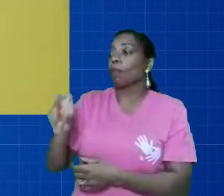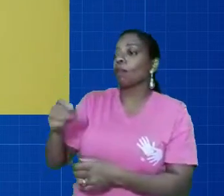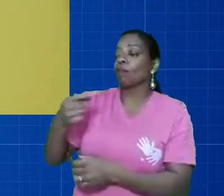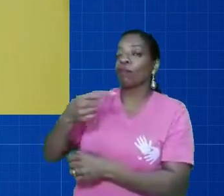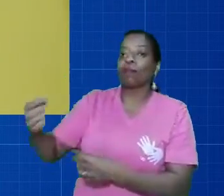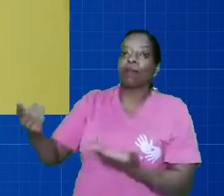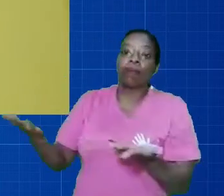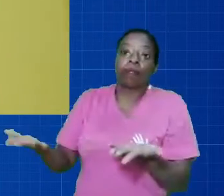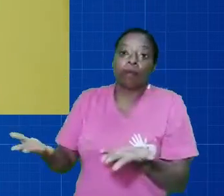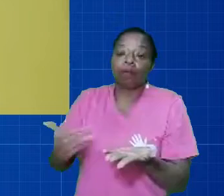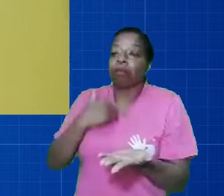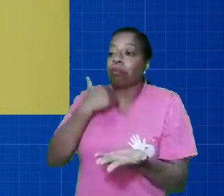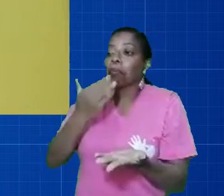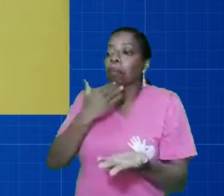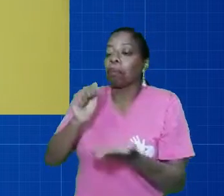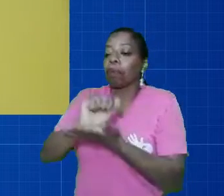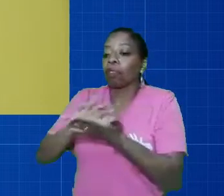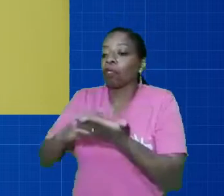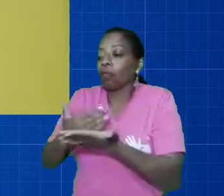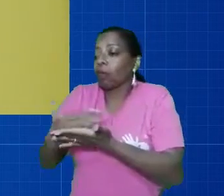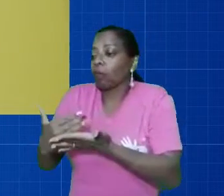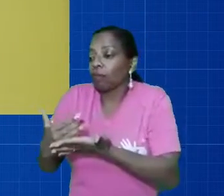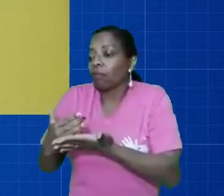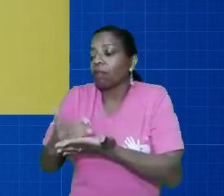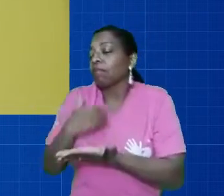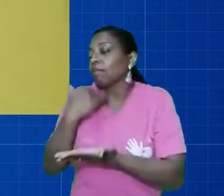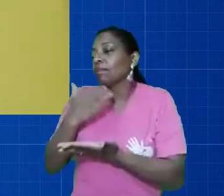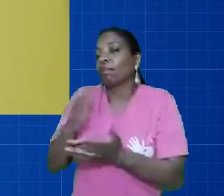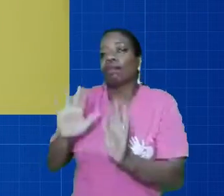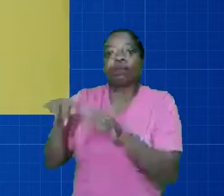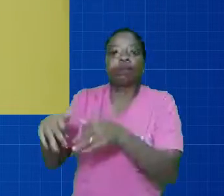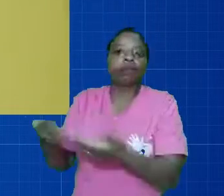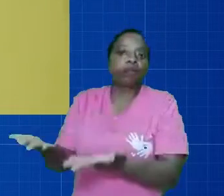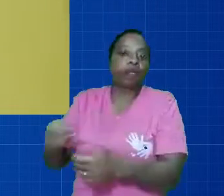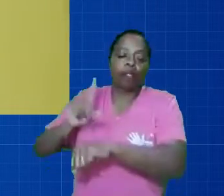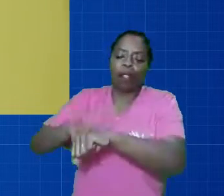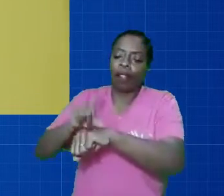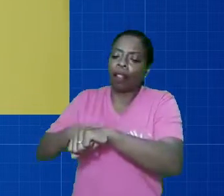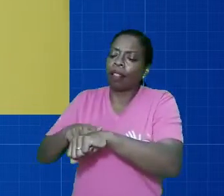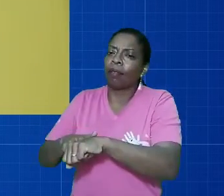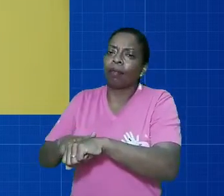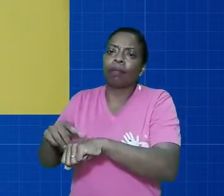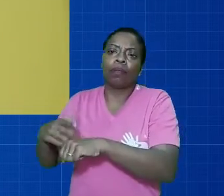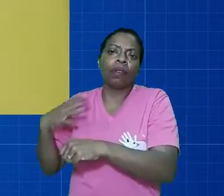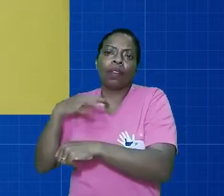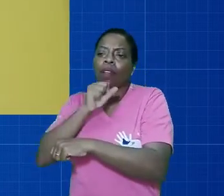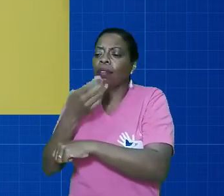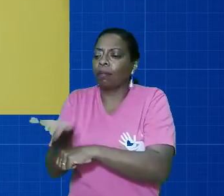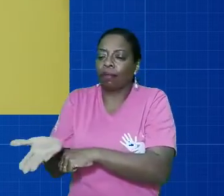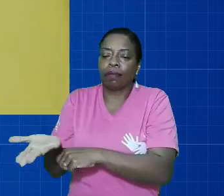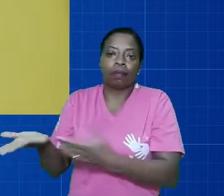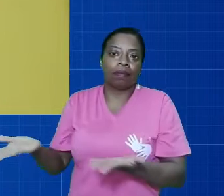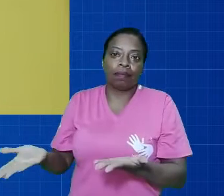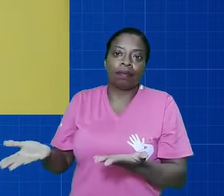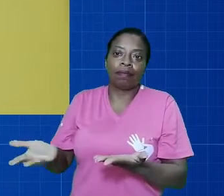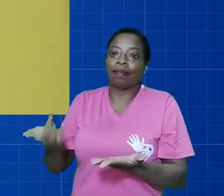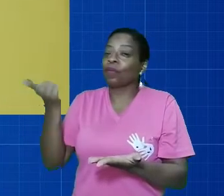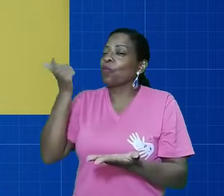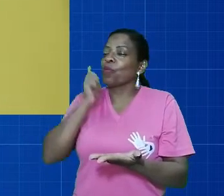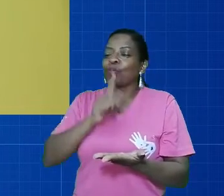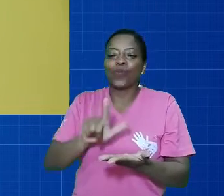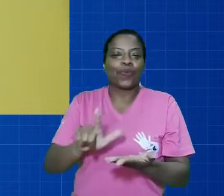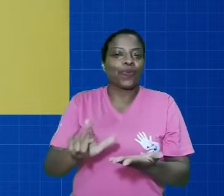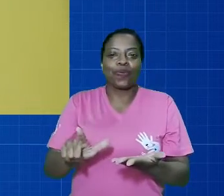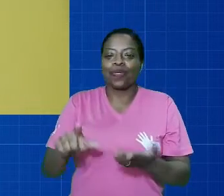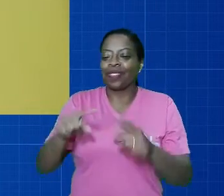com o aluno, né? Porque o tempo era curto, enfim. A gente não conseguiu a sala de artes na época,